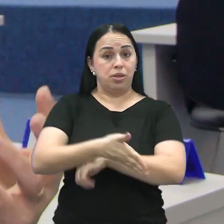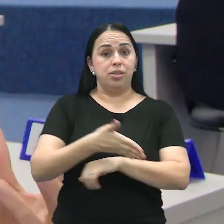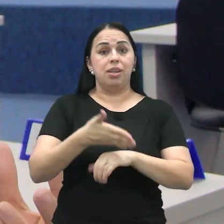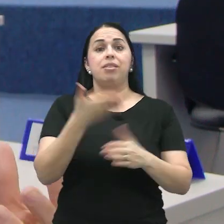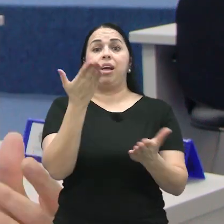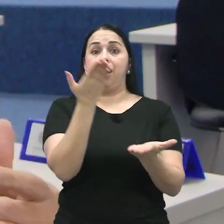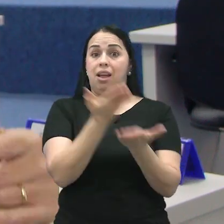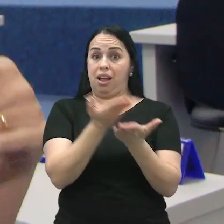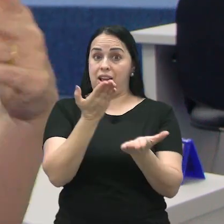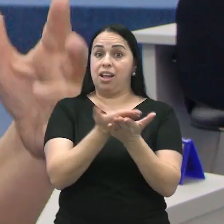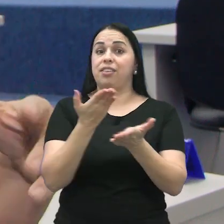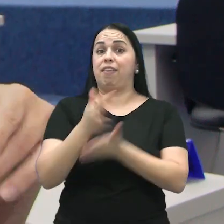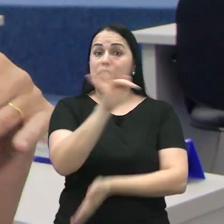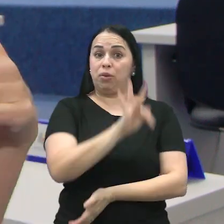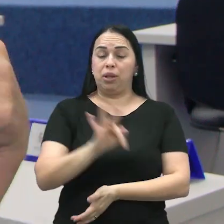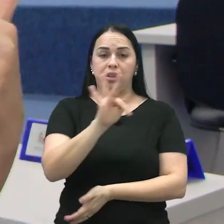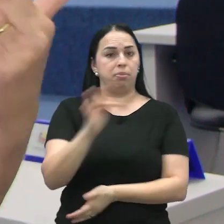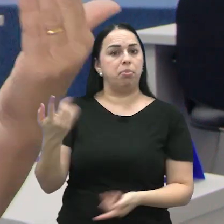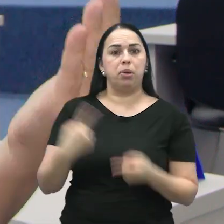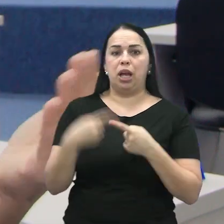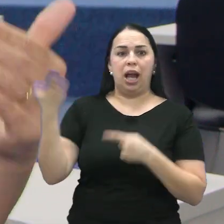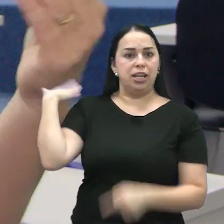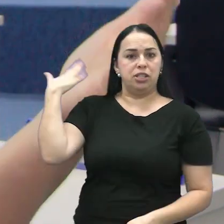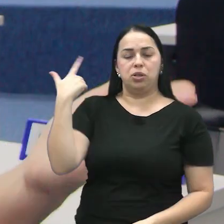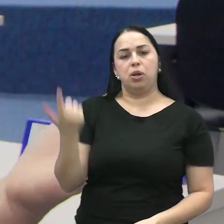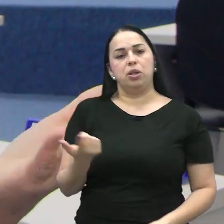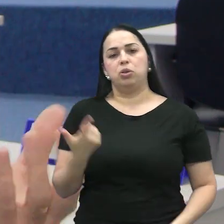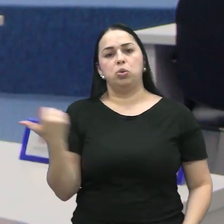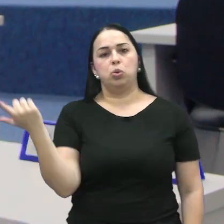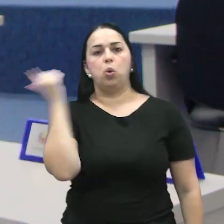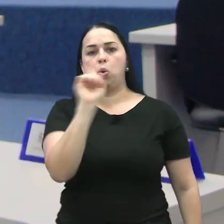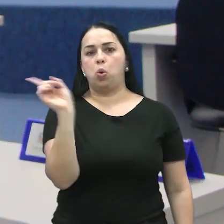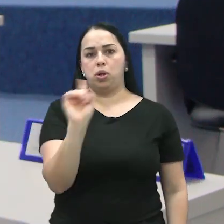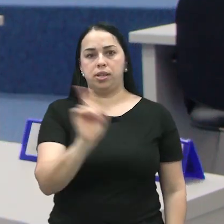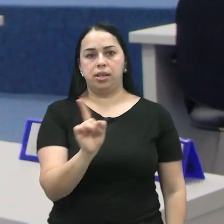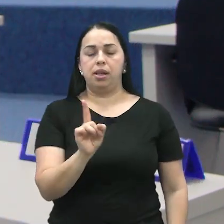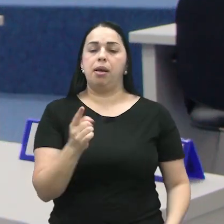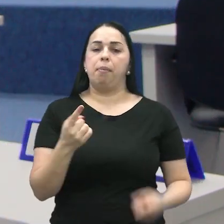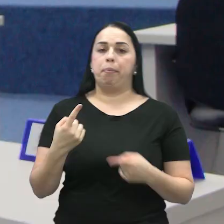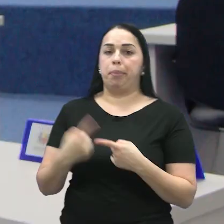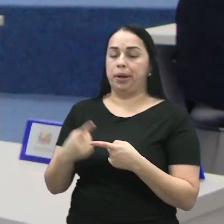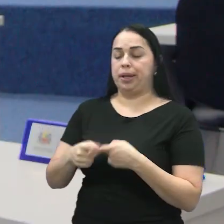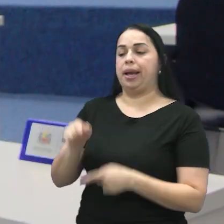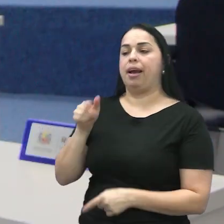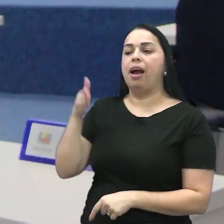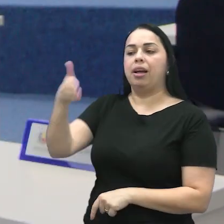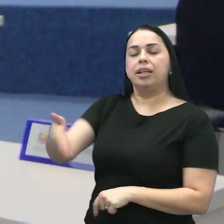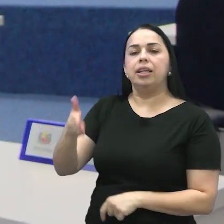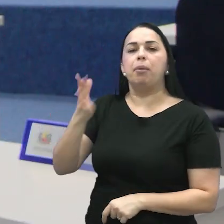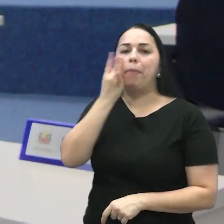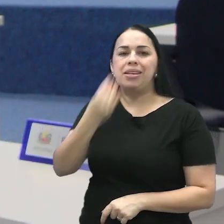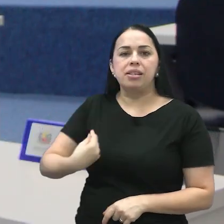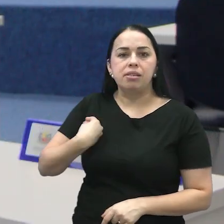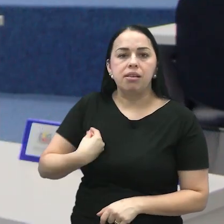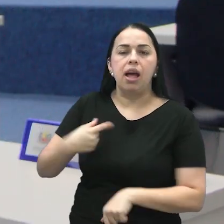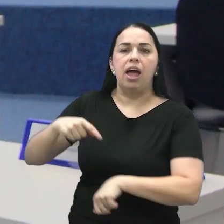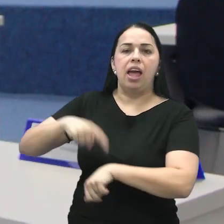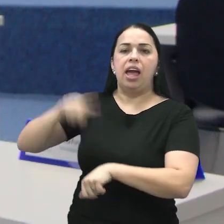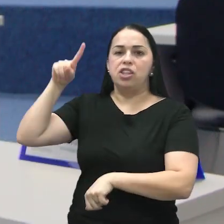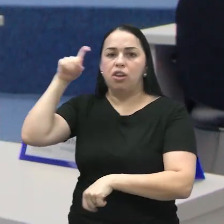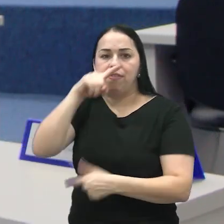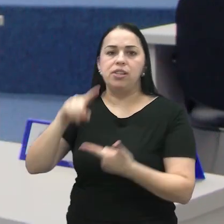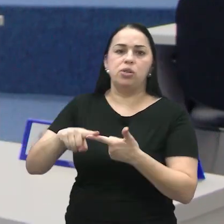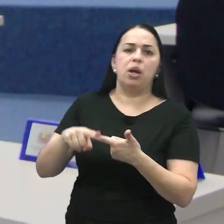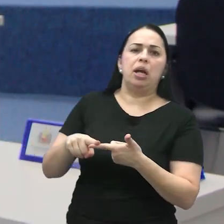acesso à universidade para alunos que antes não têm condições, que uma faculdade presencial é muito mais dificultoso